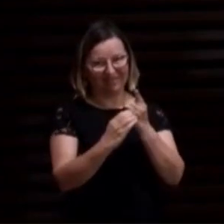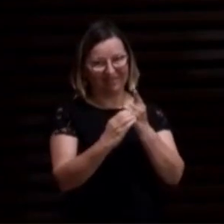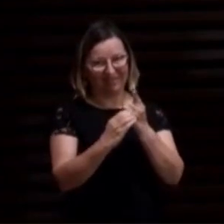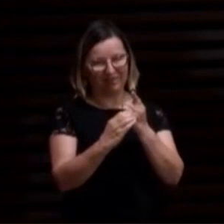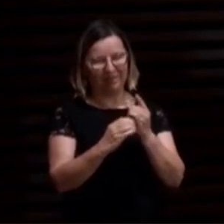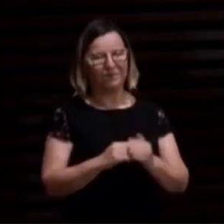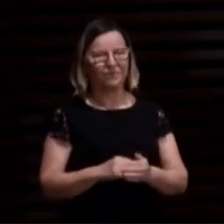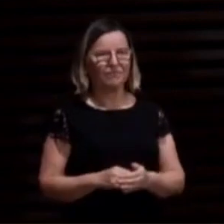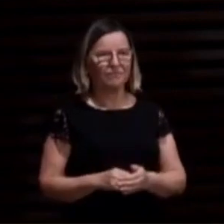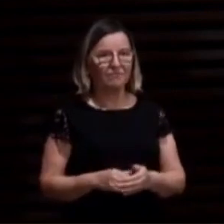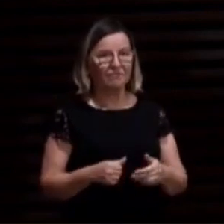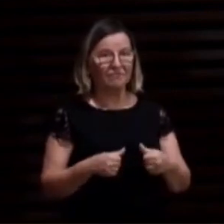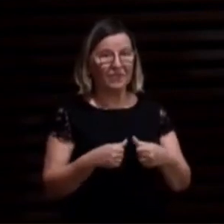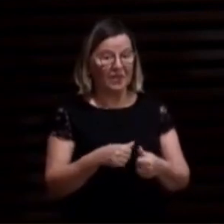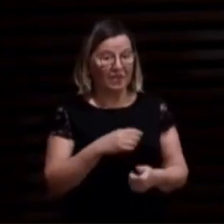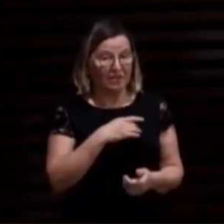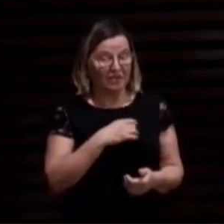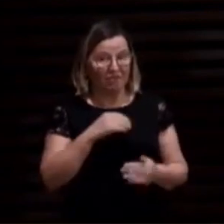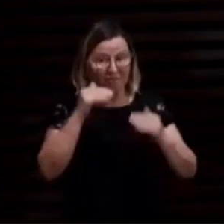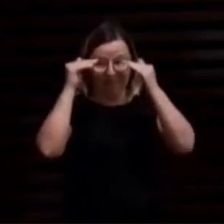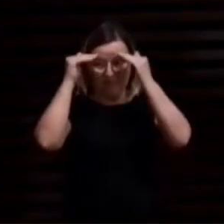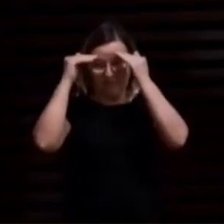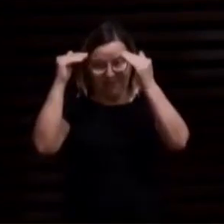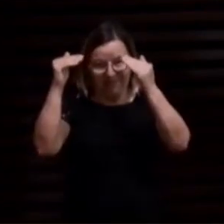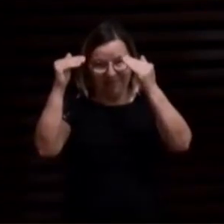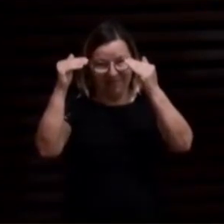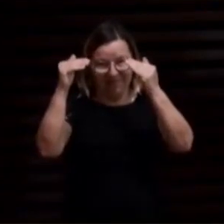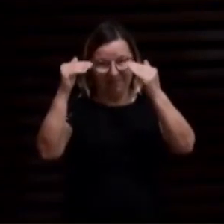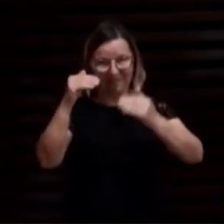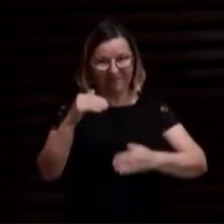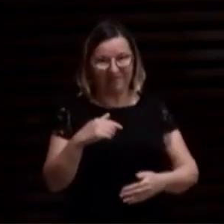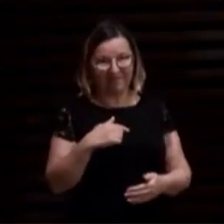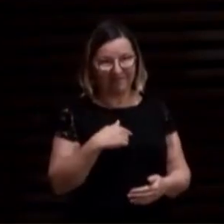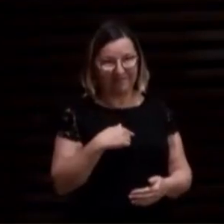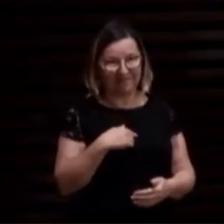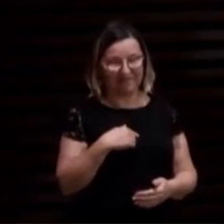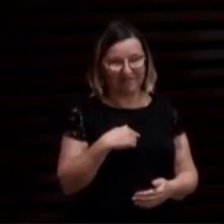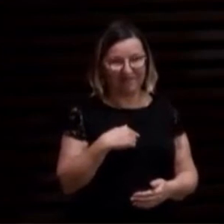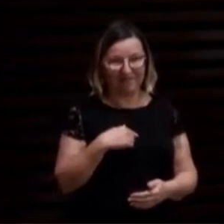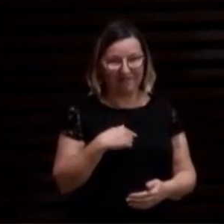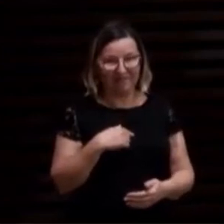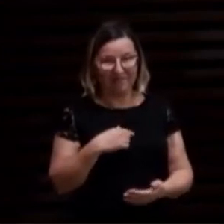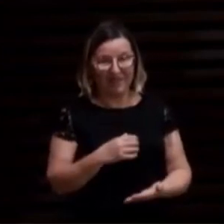E é nesse medo, nesse temor, que eu assumo mais uma vez esse púlpito.